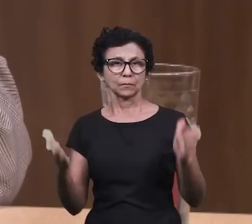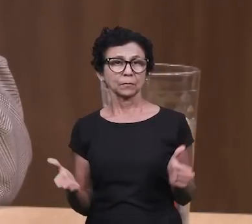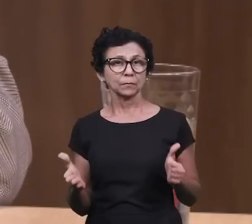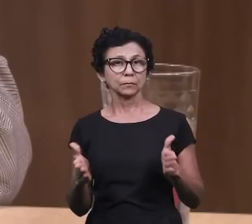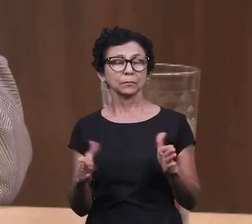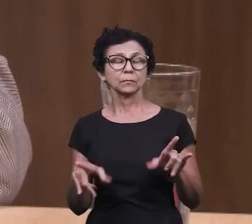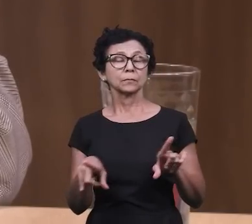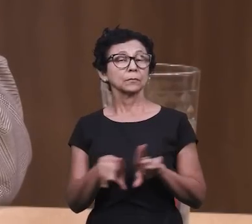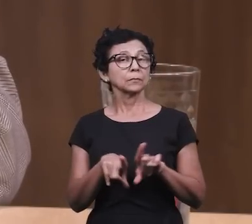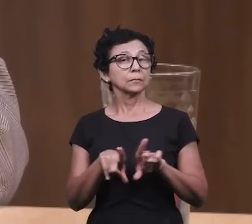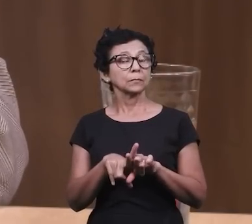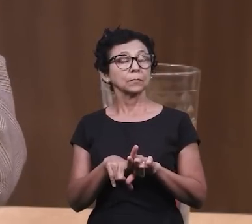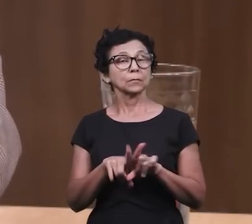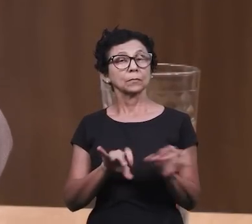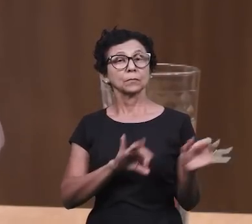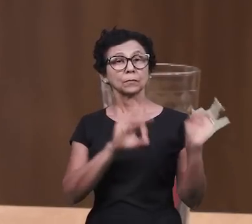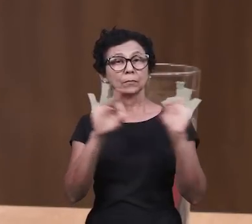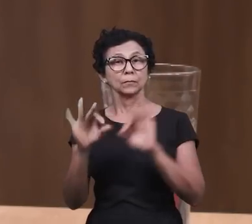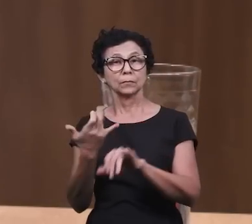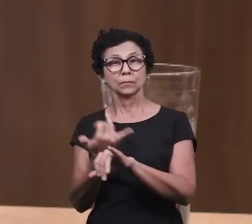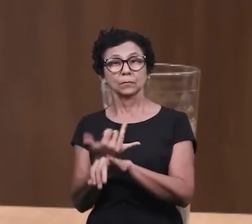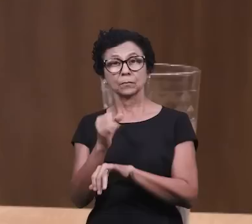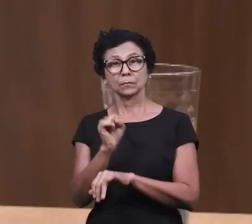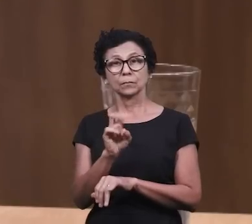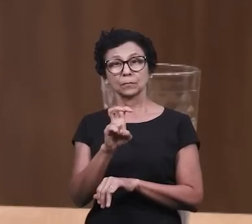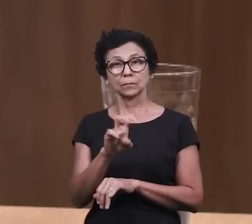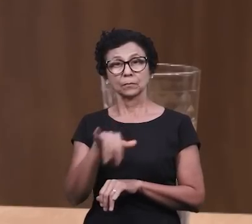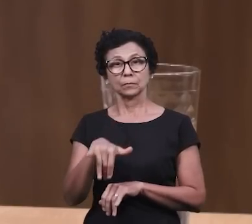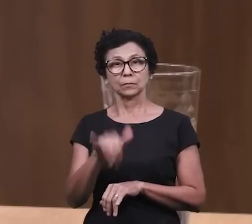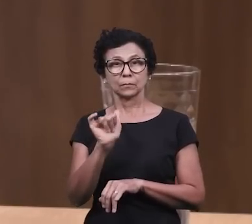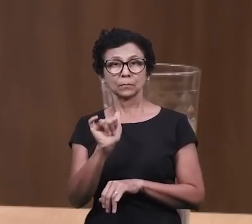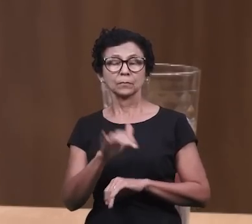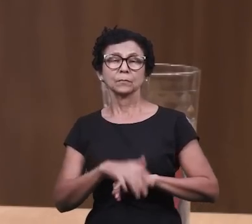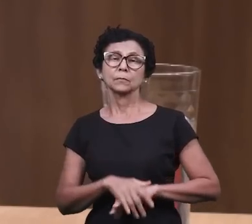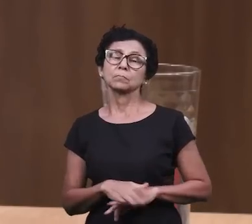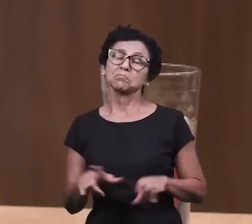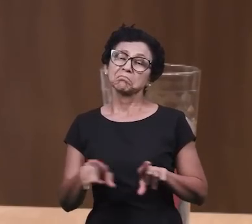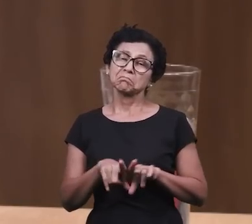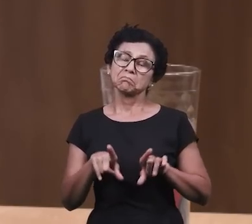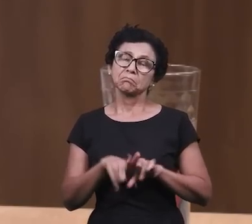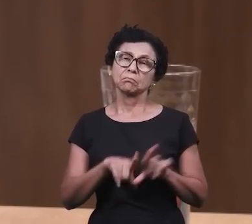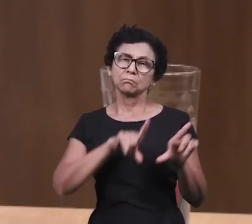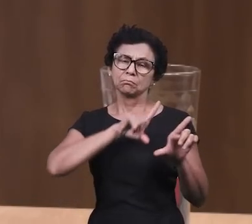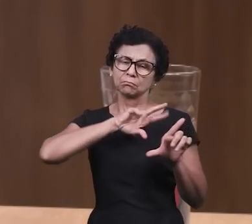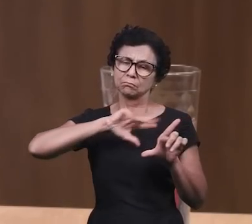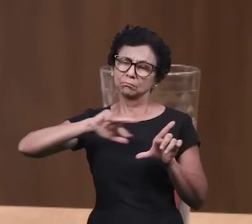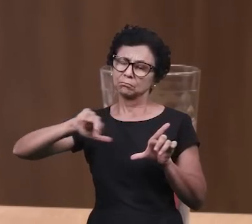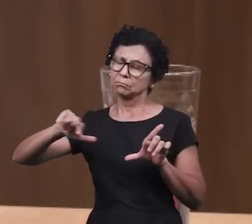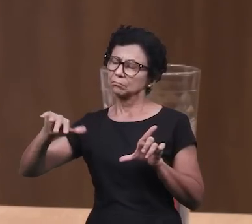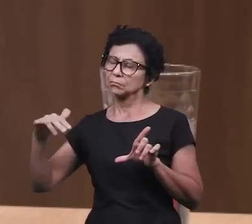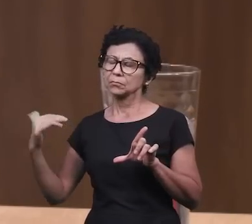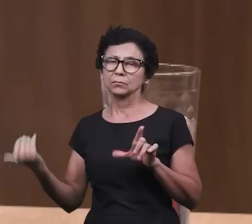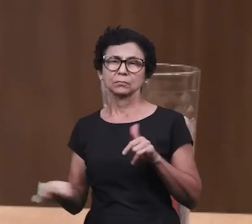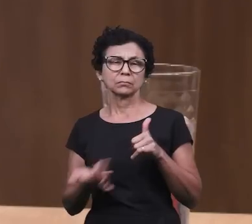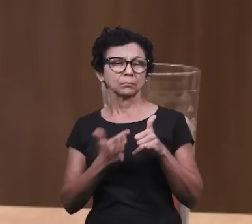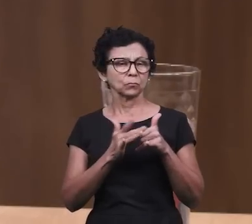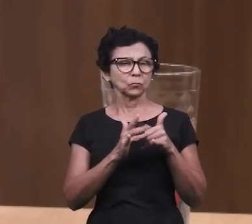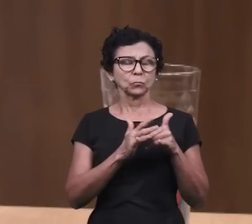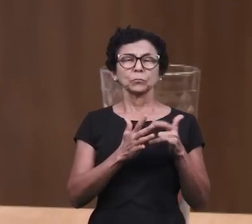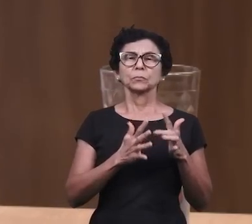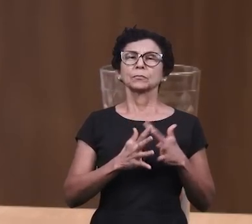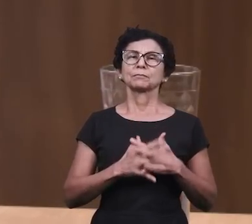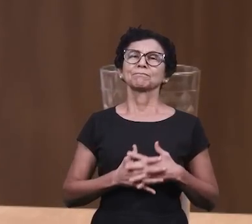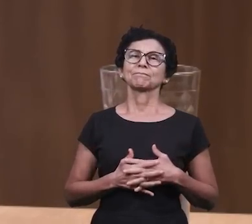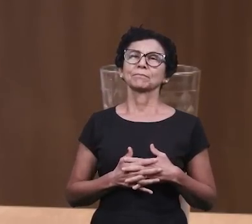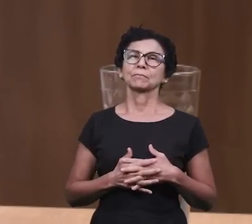aberta, aqueles que também nos assistem pelo canal 85 da Sky, ou mesmo pelas plataformas como